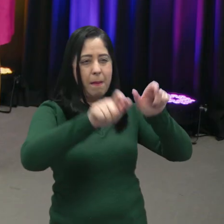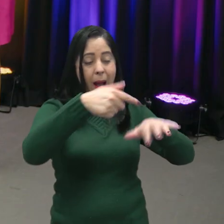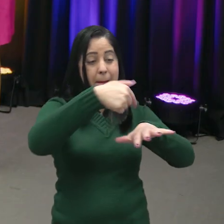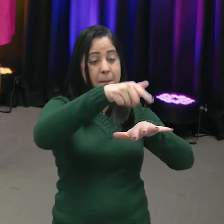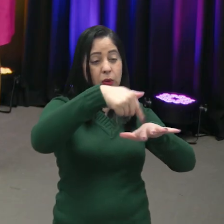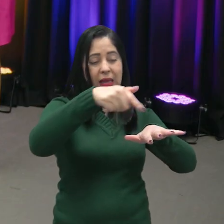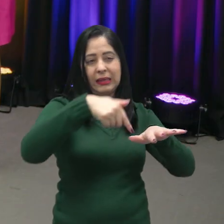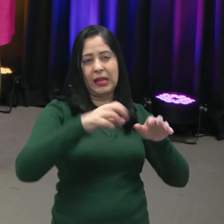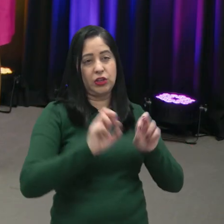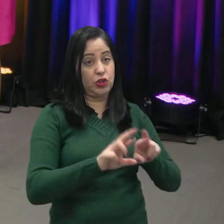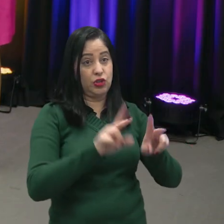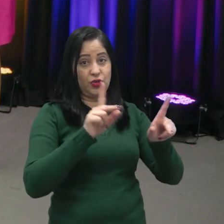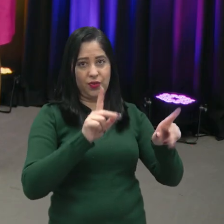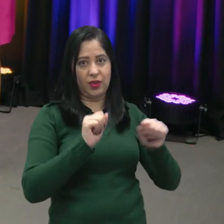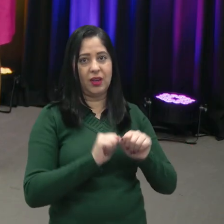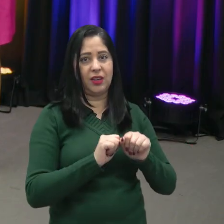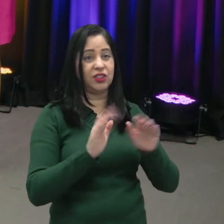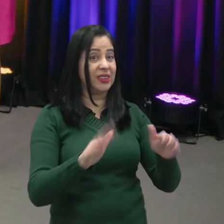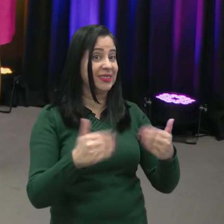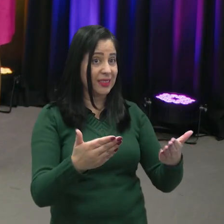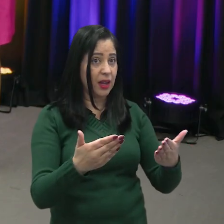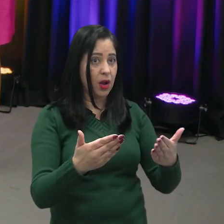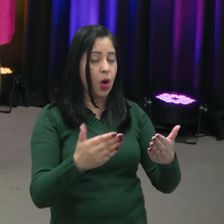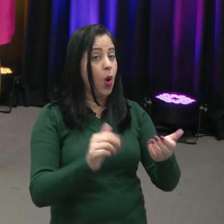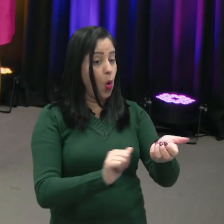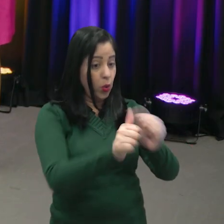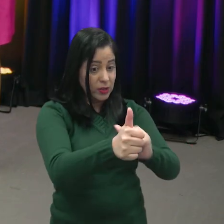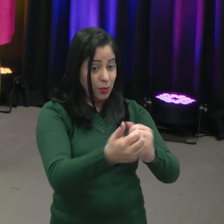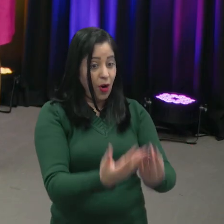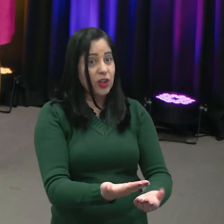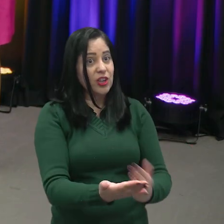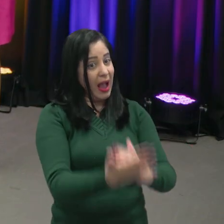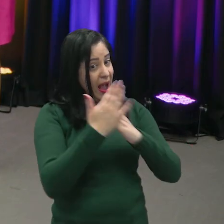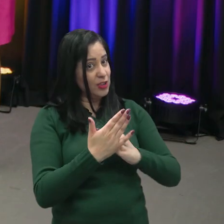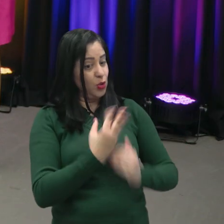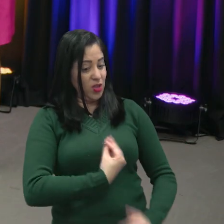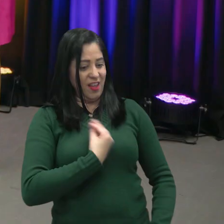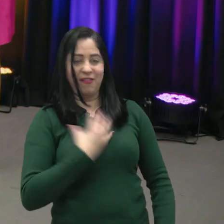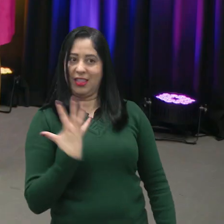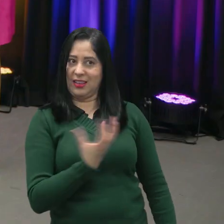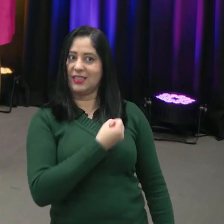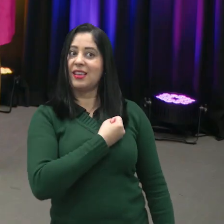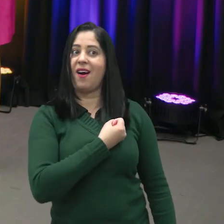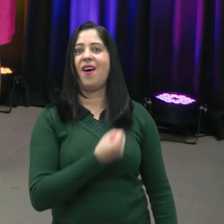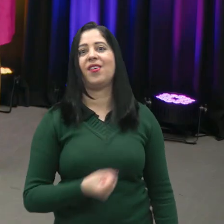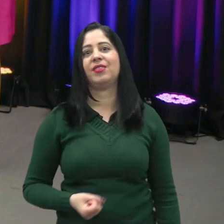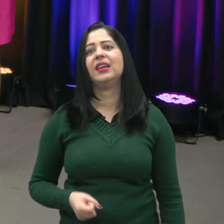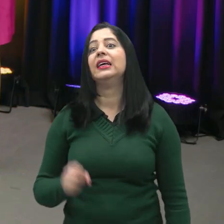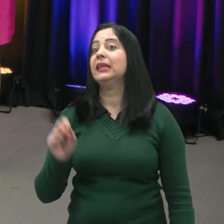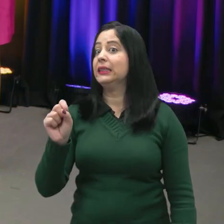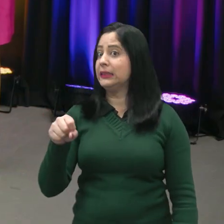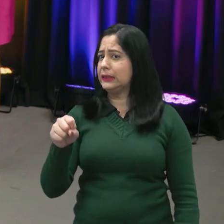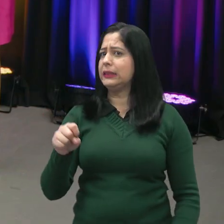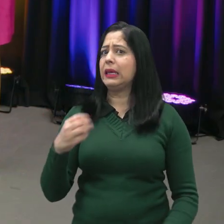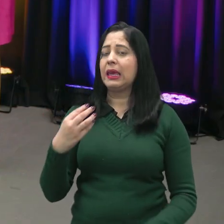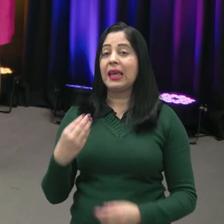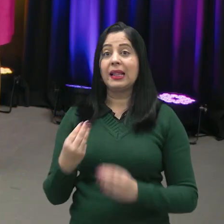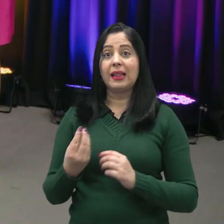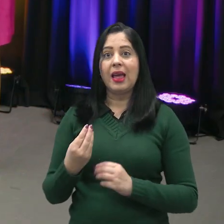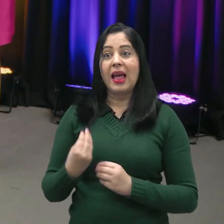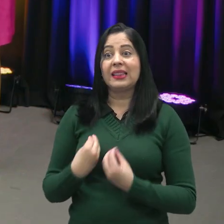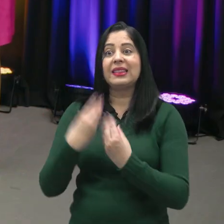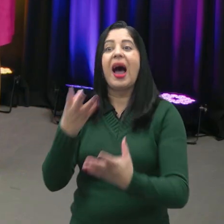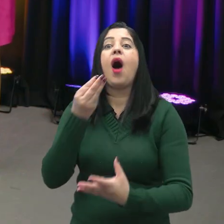Isso, Através do esporte, como eu falei, já fiquei 15 anos na seleção brasileira, conheci mais de 18 países,